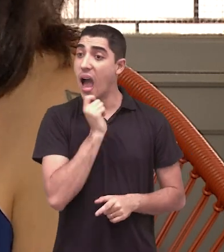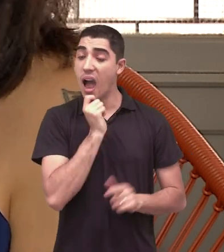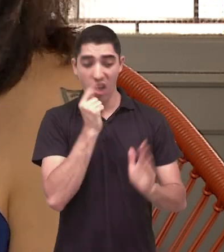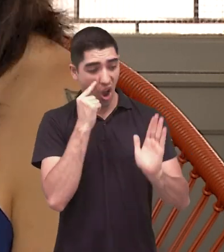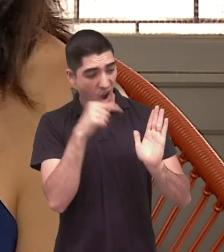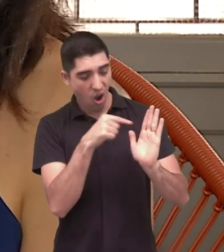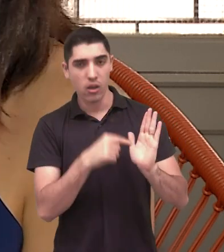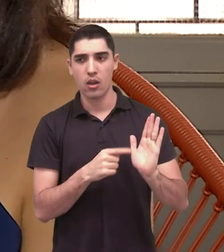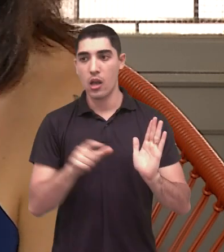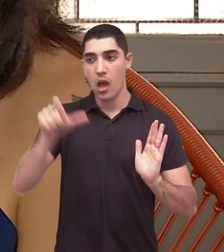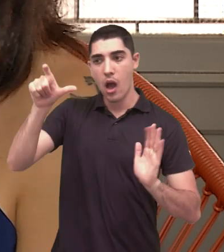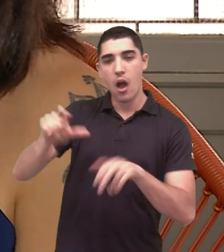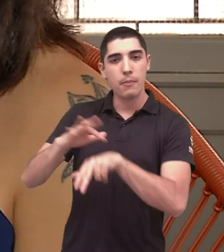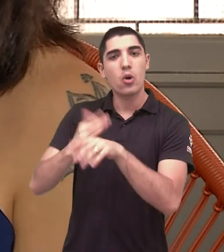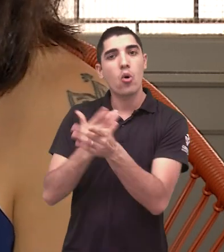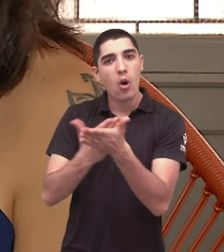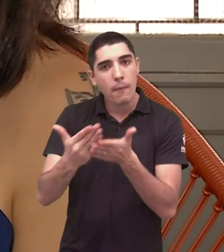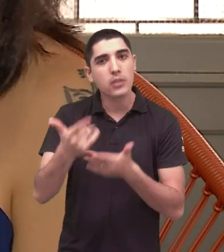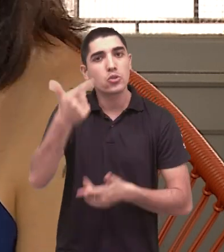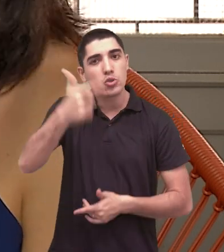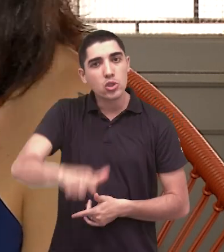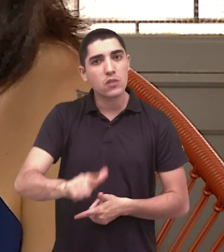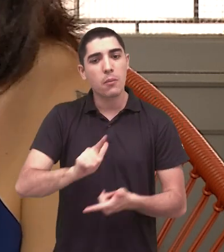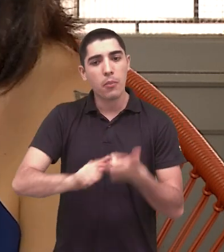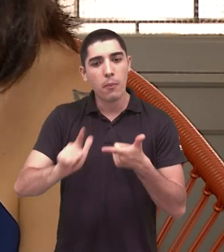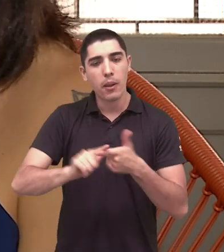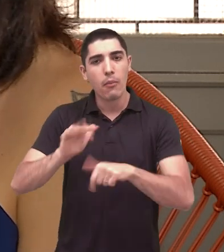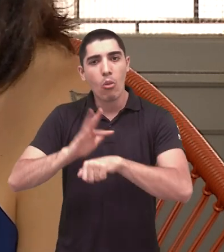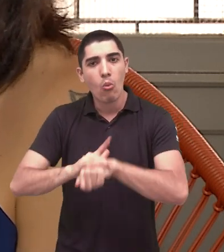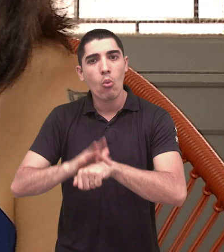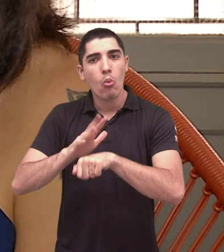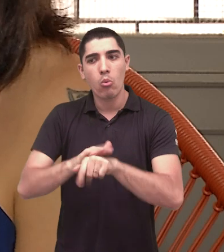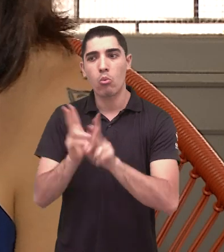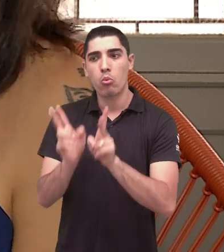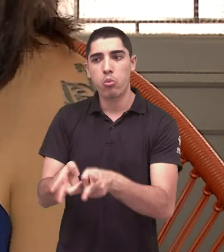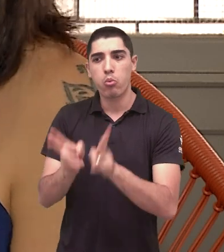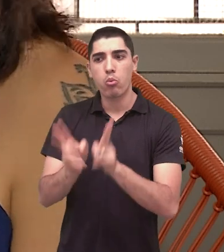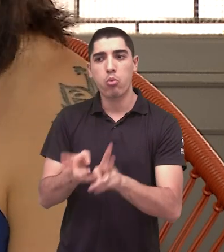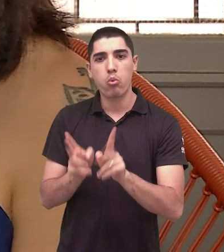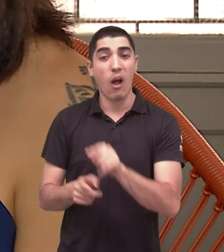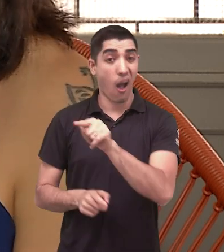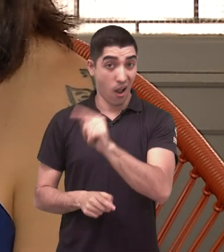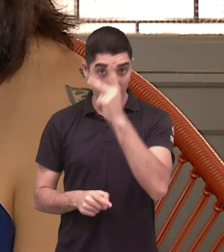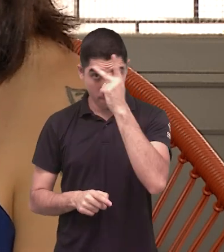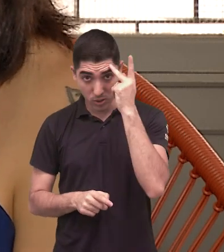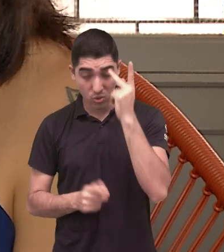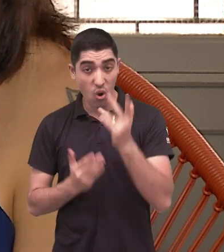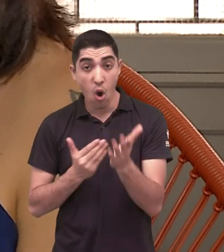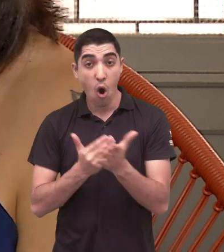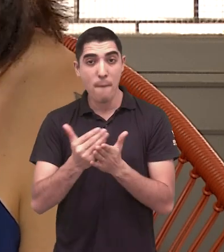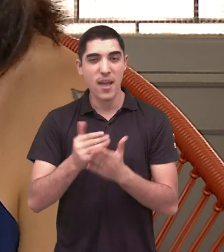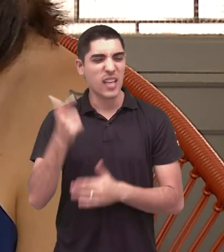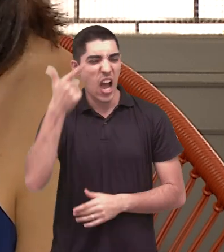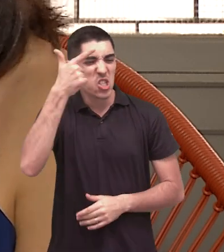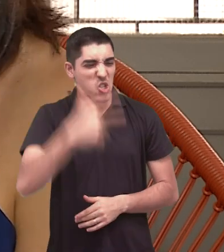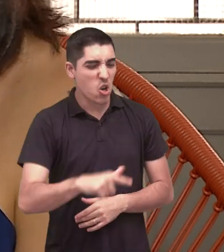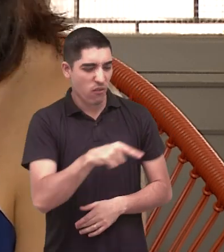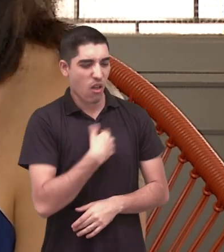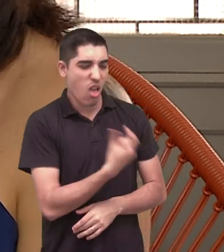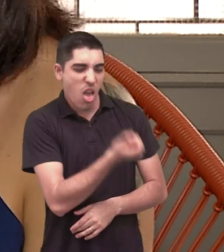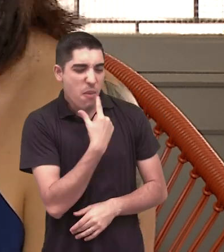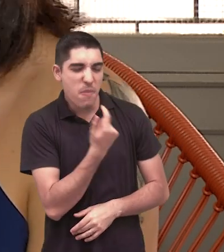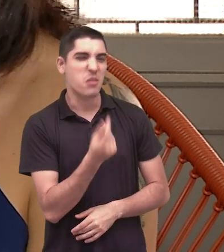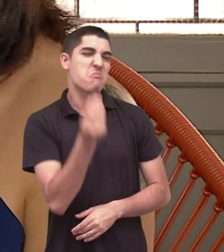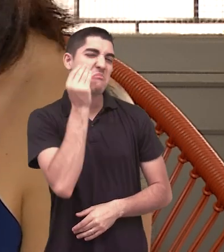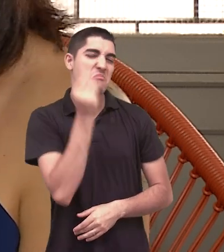o paciente volta a ter uma crise novamente, volta a ter um novo episódio de adoecimento e acaba buscando tomar a mesma